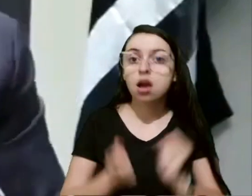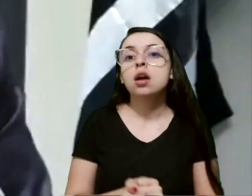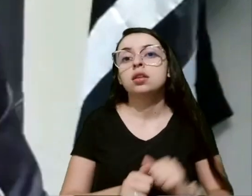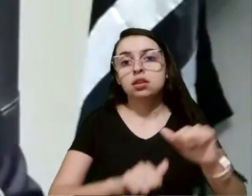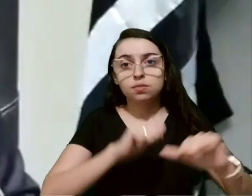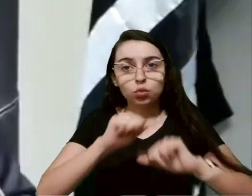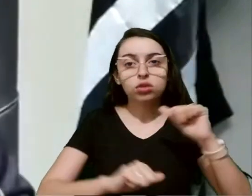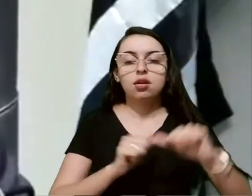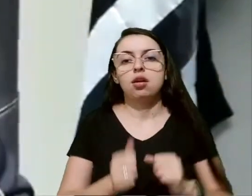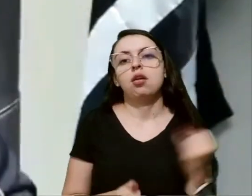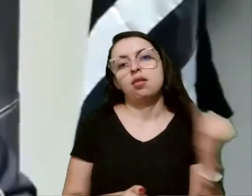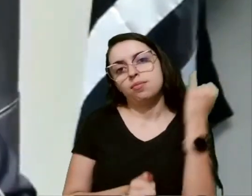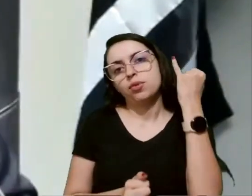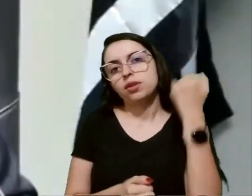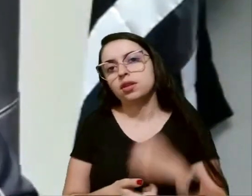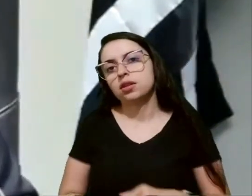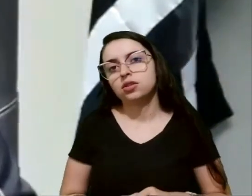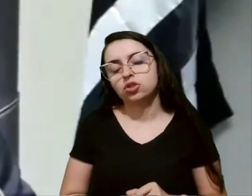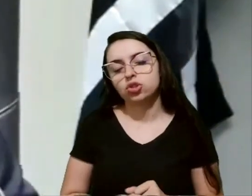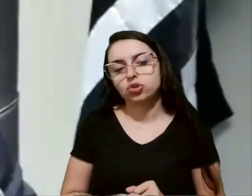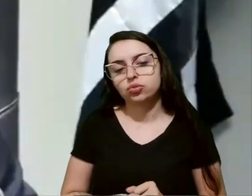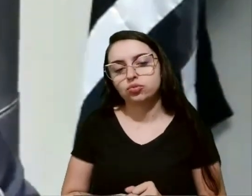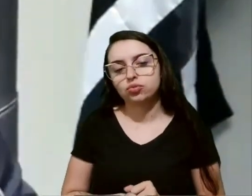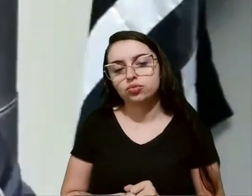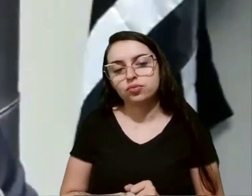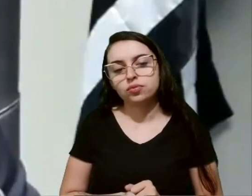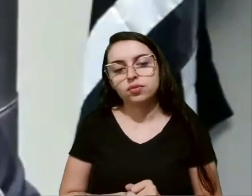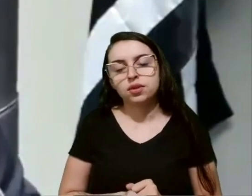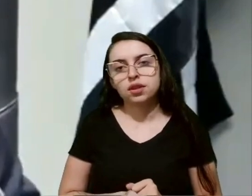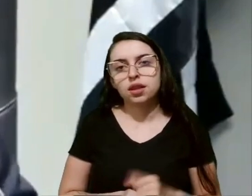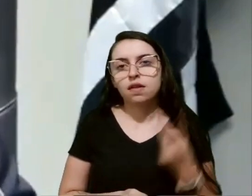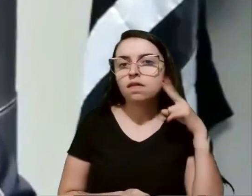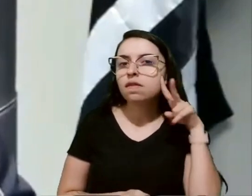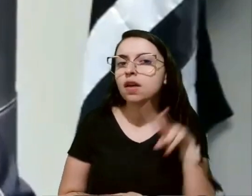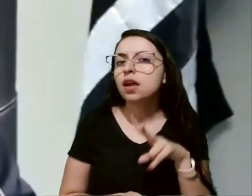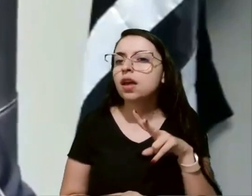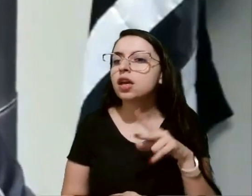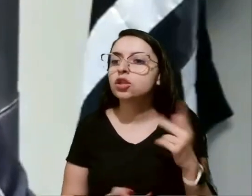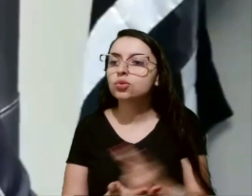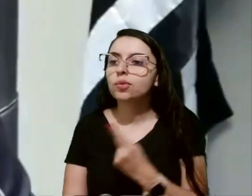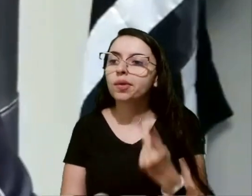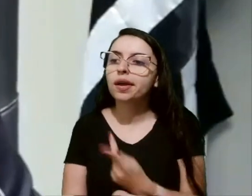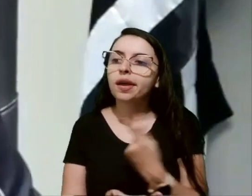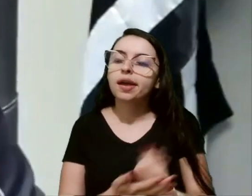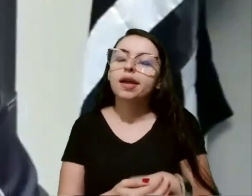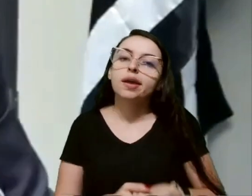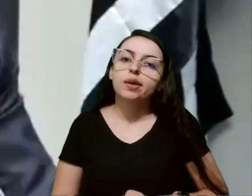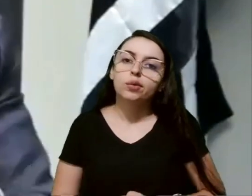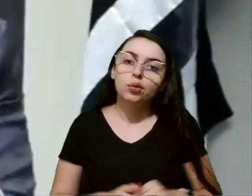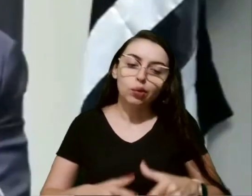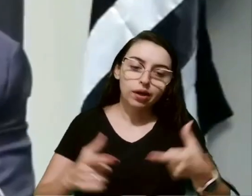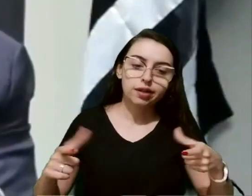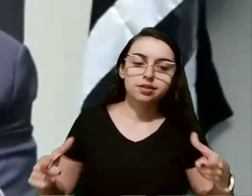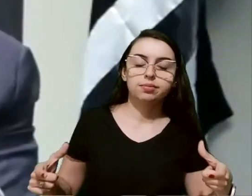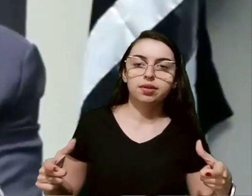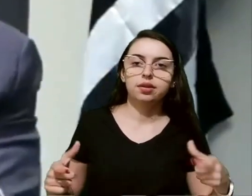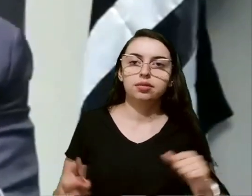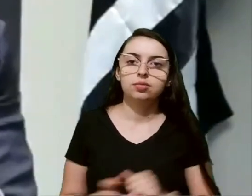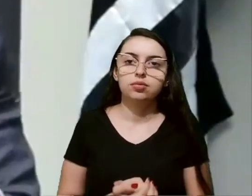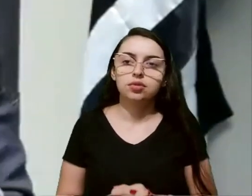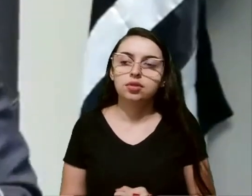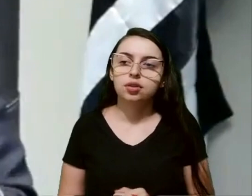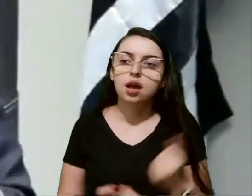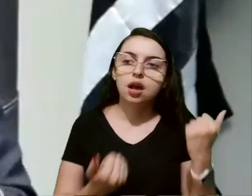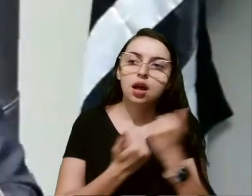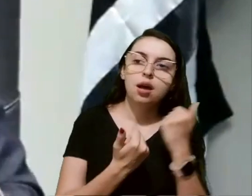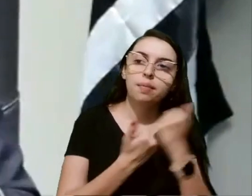conversão, é muito importante você ter ferramentas que detectem as endemias, detectem as epidemias, né, e consigam